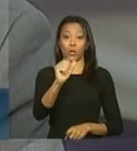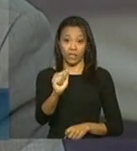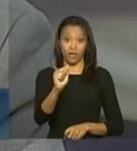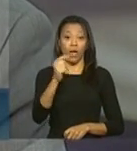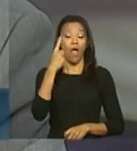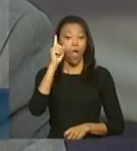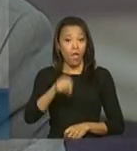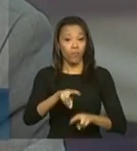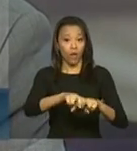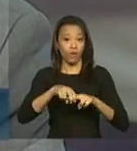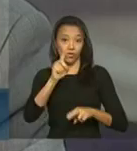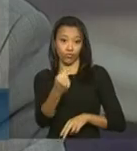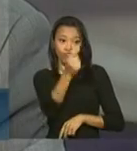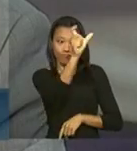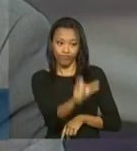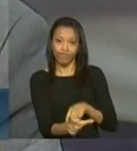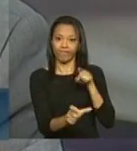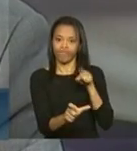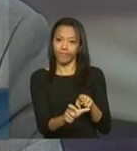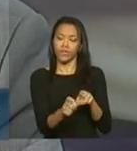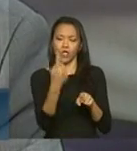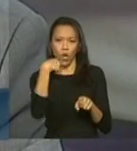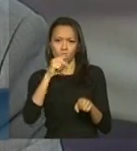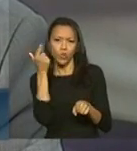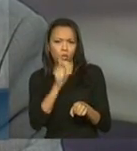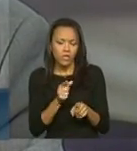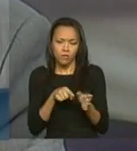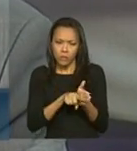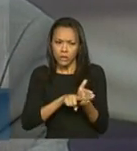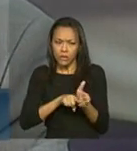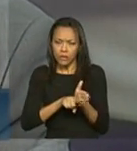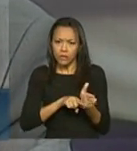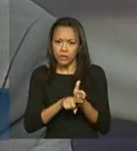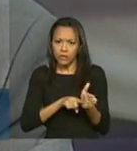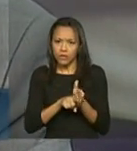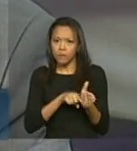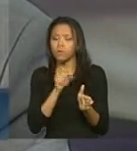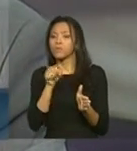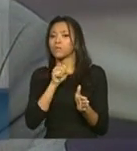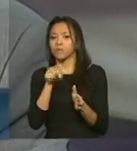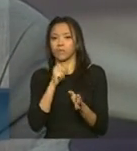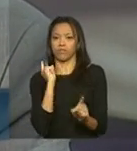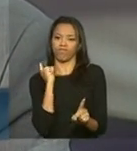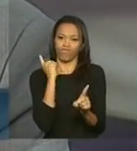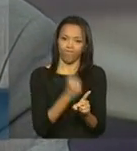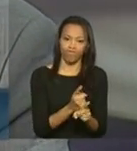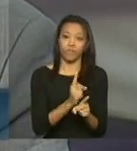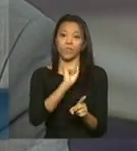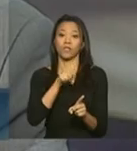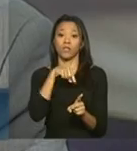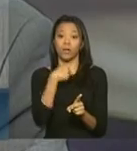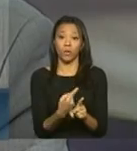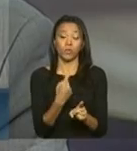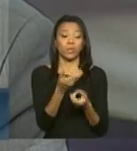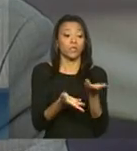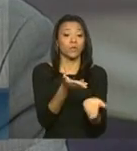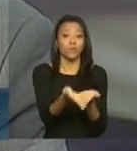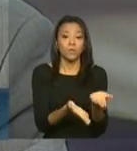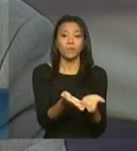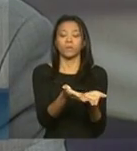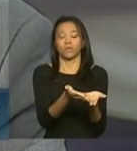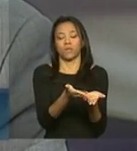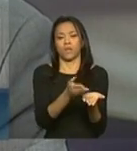caso, nós conseguirmos fazer a investigação, a identificação e o tratamento de todos